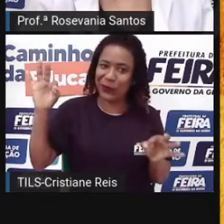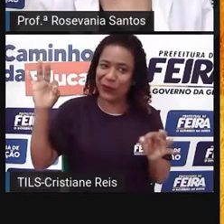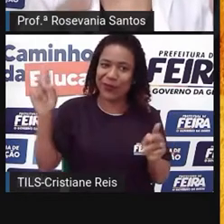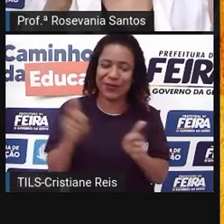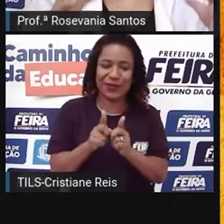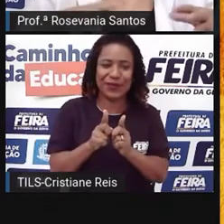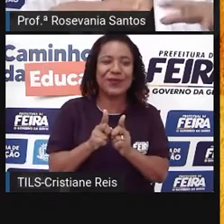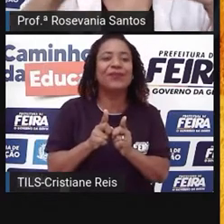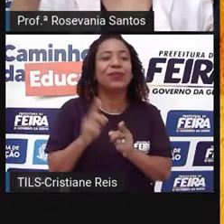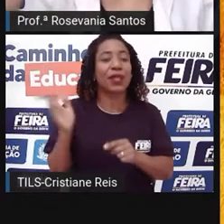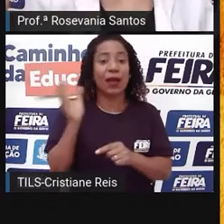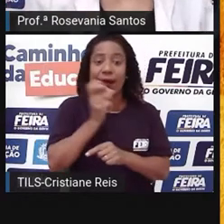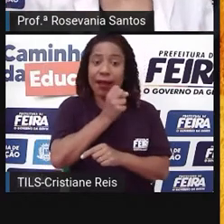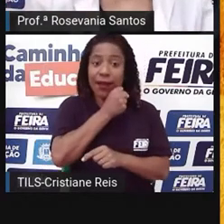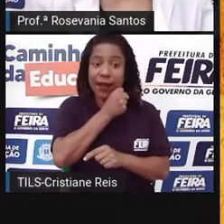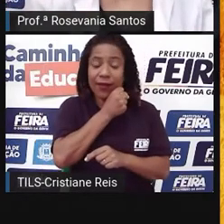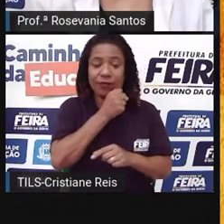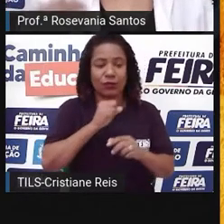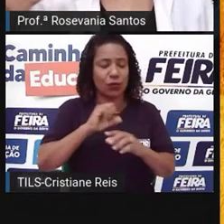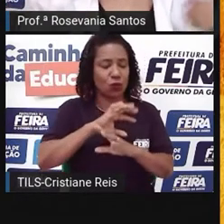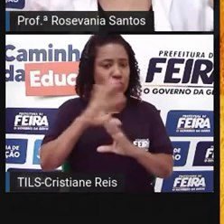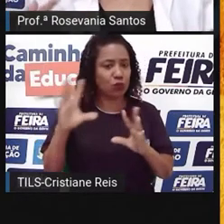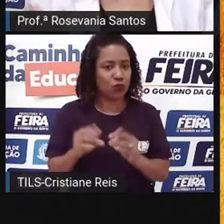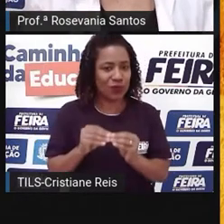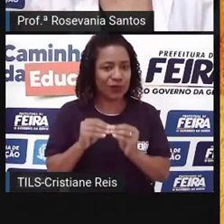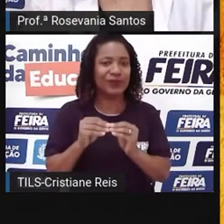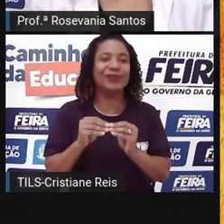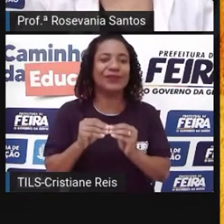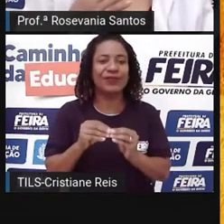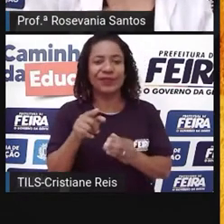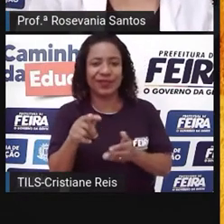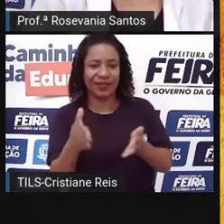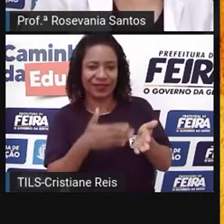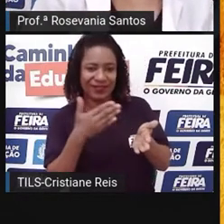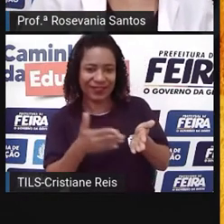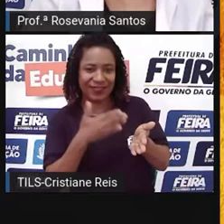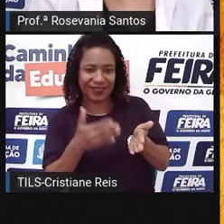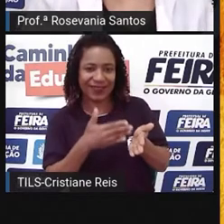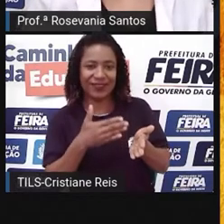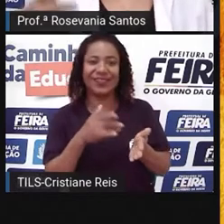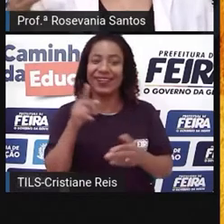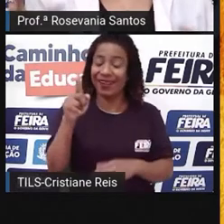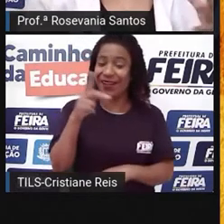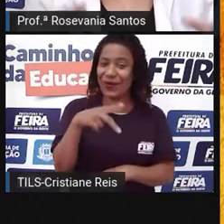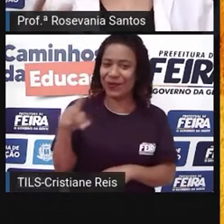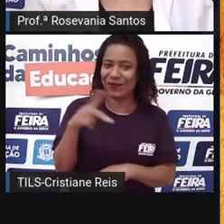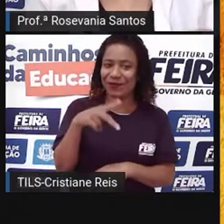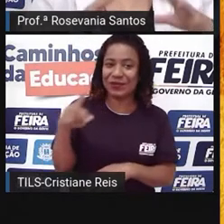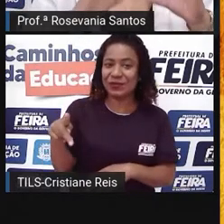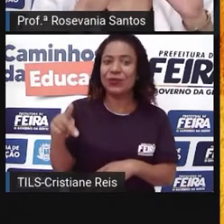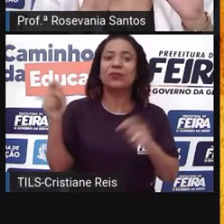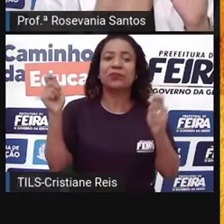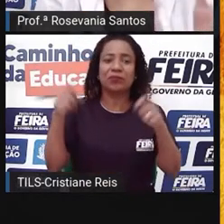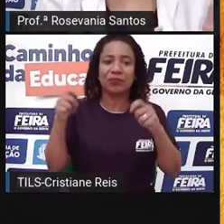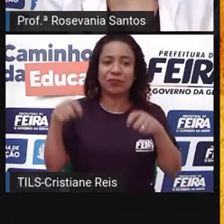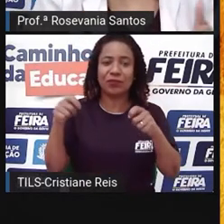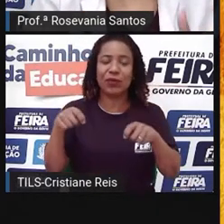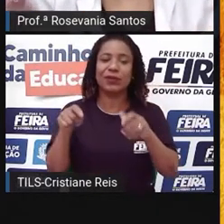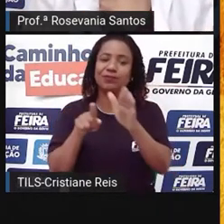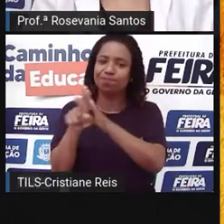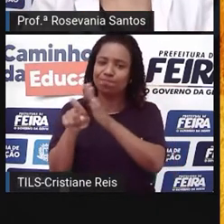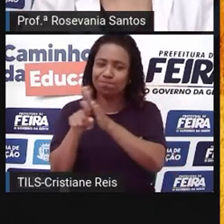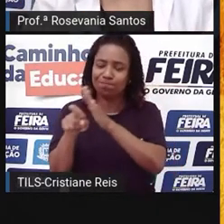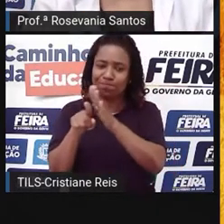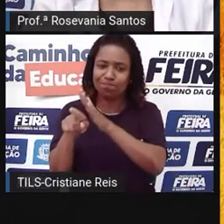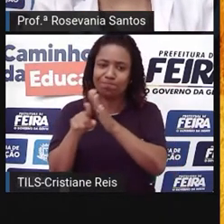ser dita. Nós vamos falar de modo geral, mas você aí no seu livro, você aí com a sua pró, você pode dar, né, essa